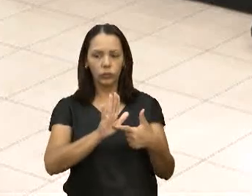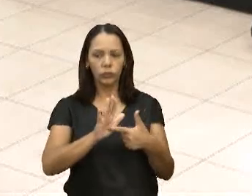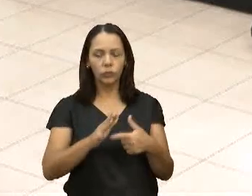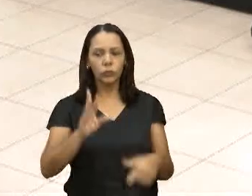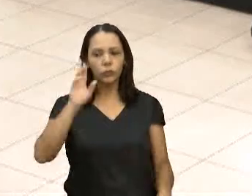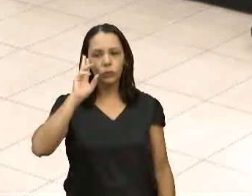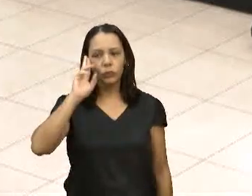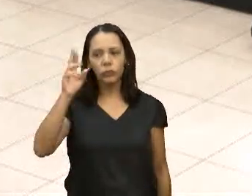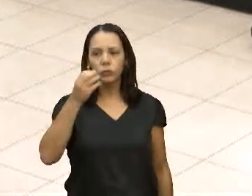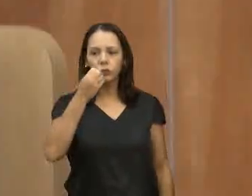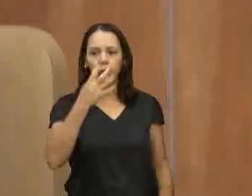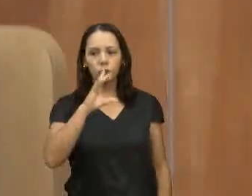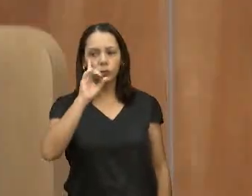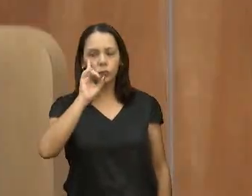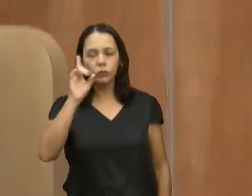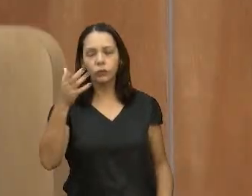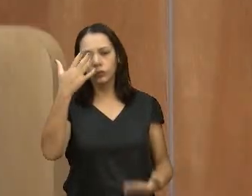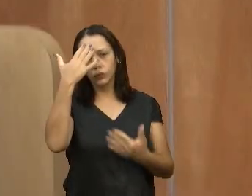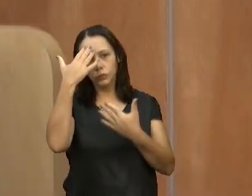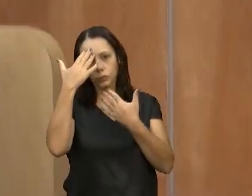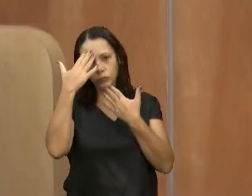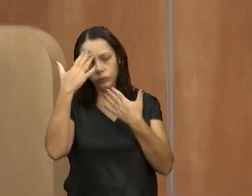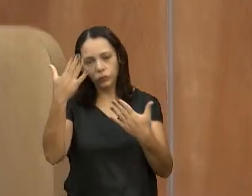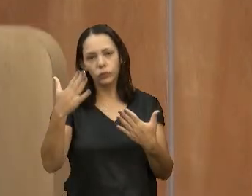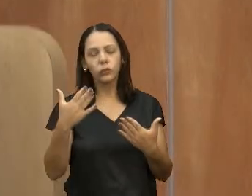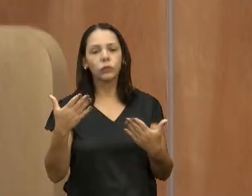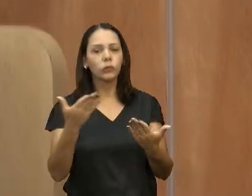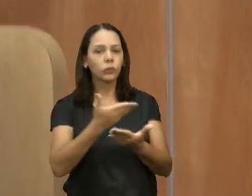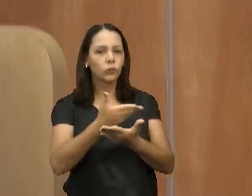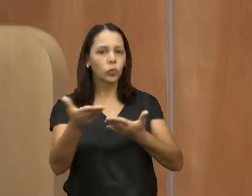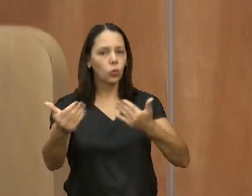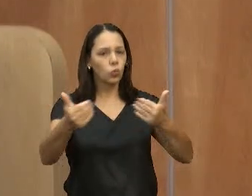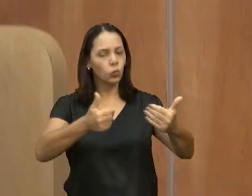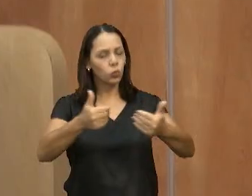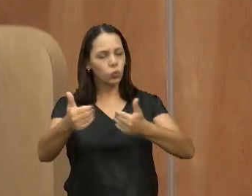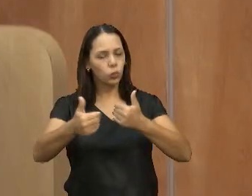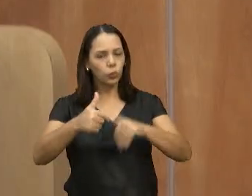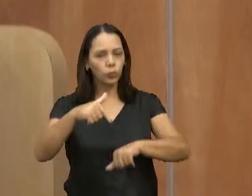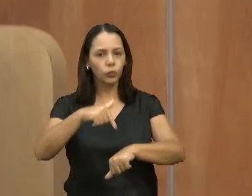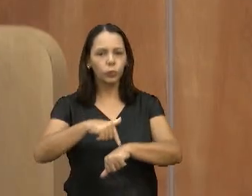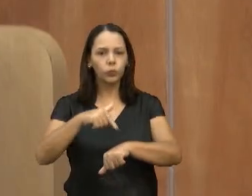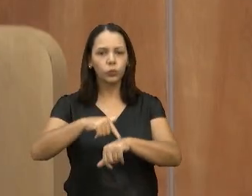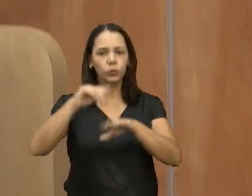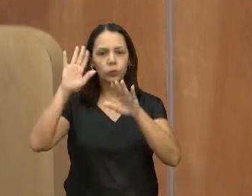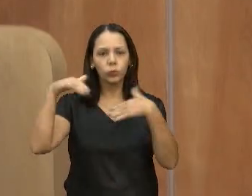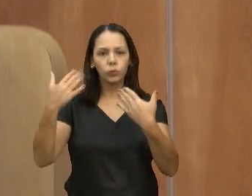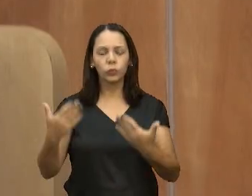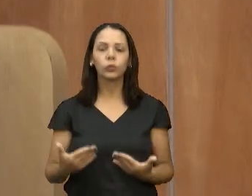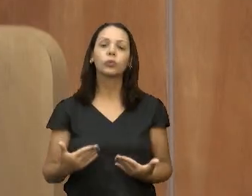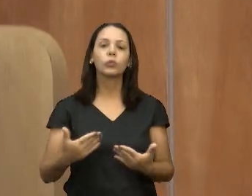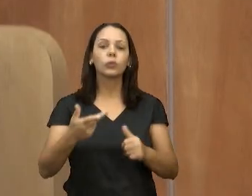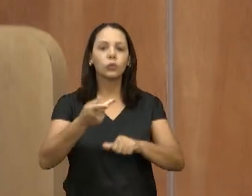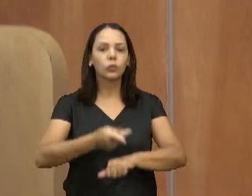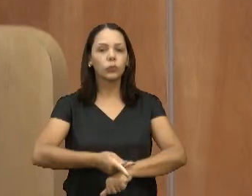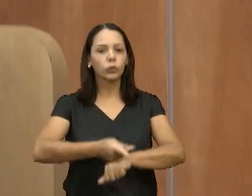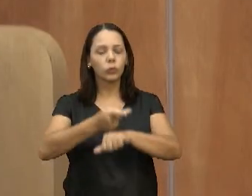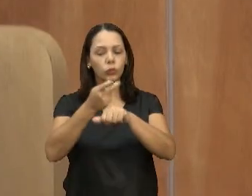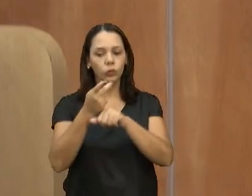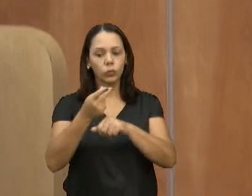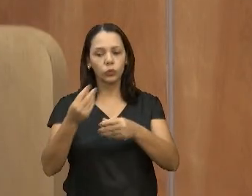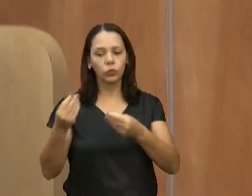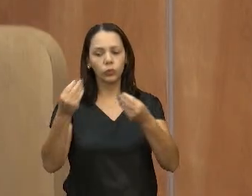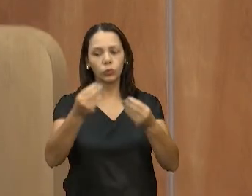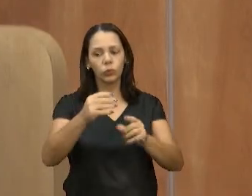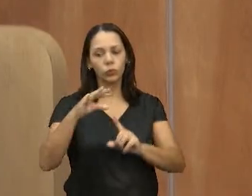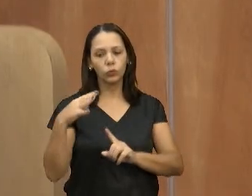Senhoras e senhores, muito bom dia. Agradecemos aqui a presença de todos vocês ao ato solene da outorga do Prêmio Guarana